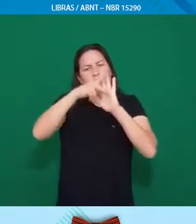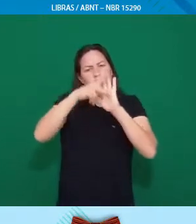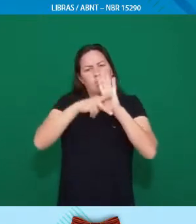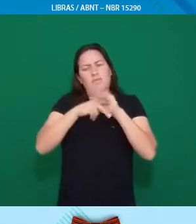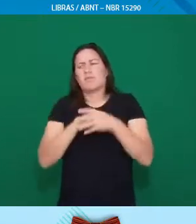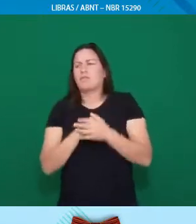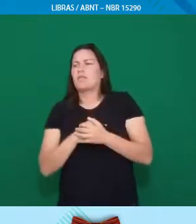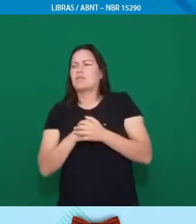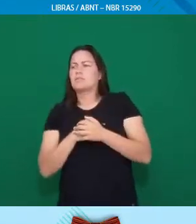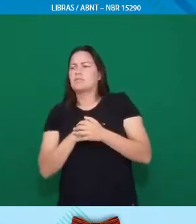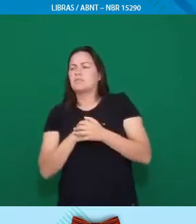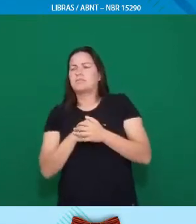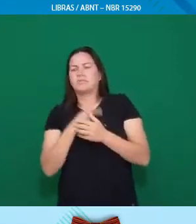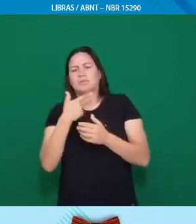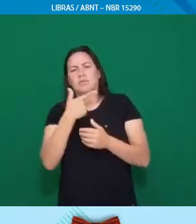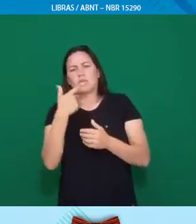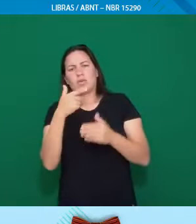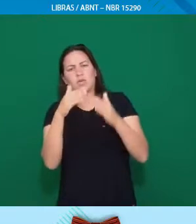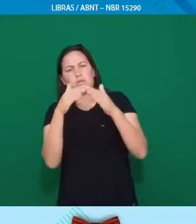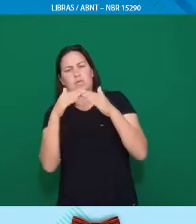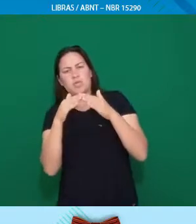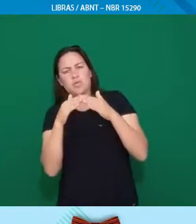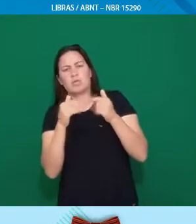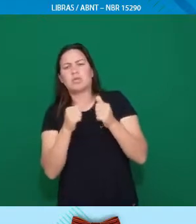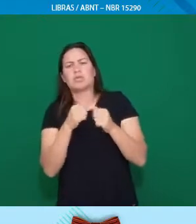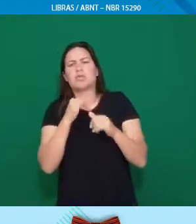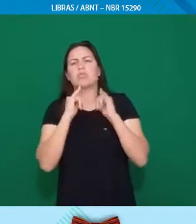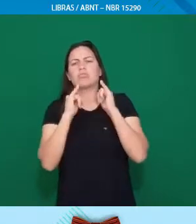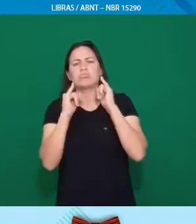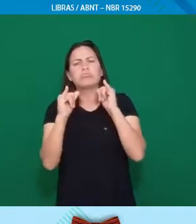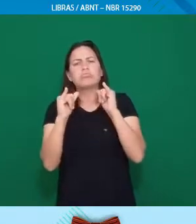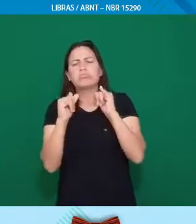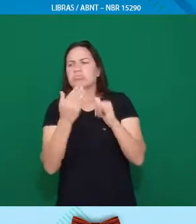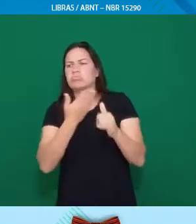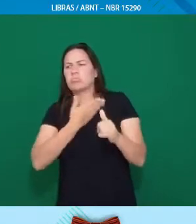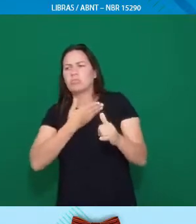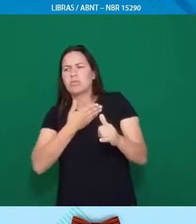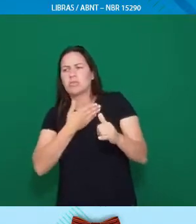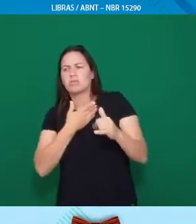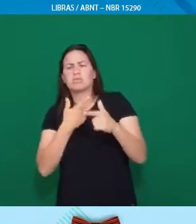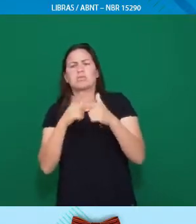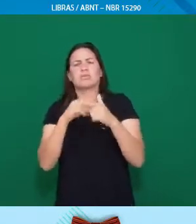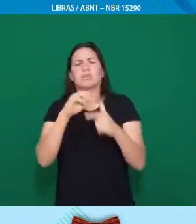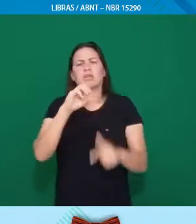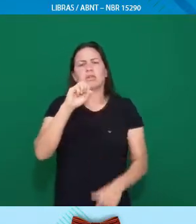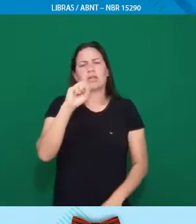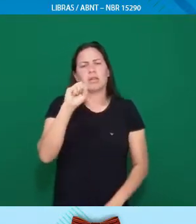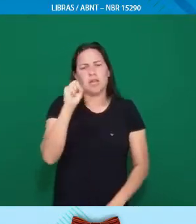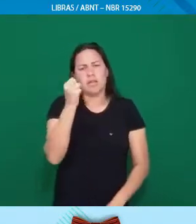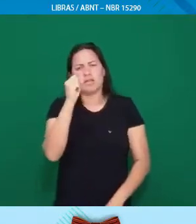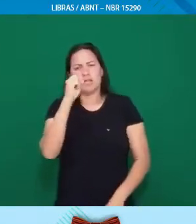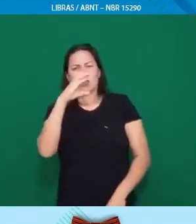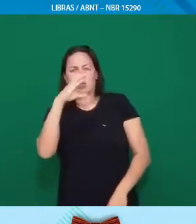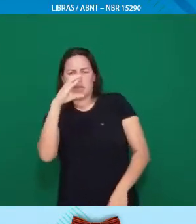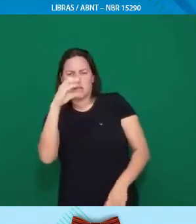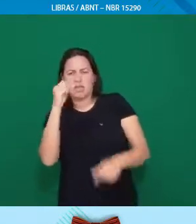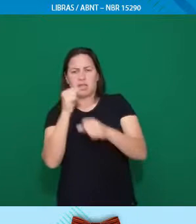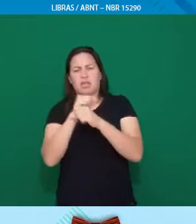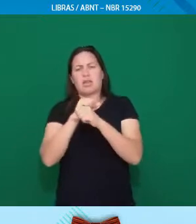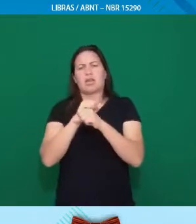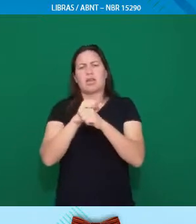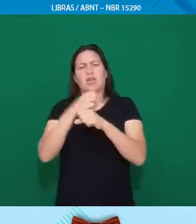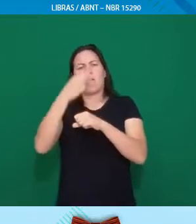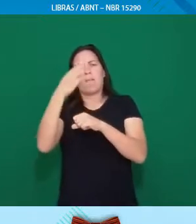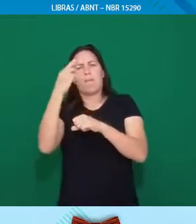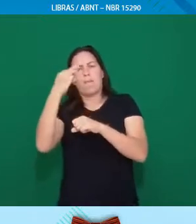transparência ao mandato outras duas demandas uma delas Já compartilhei aqui com os colegas que estão em relação à SC que dá acesso ao município de